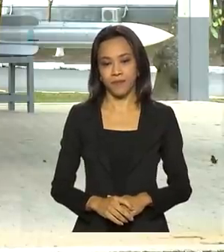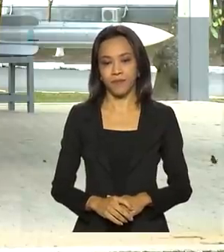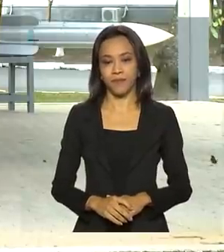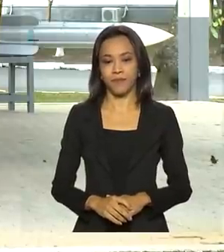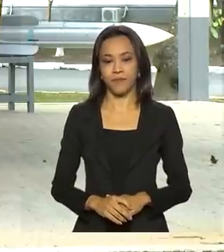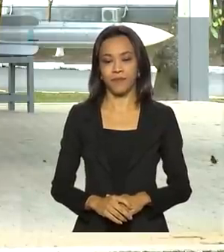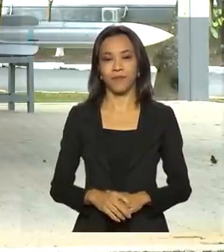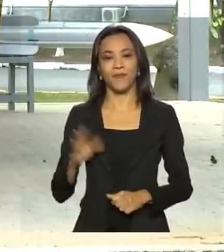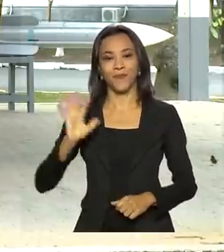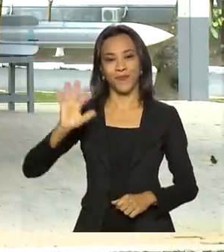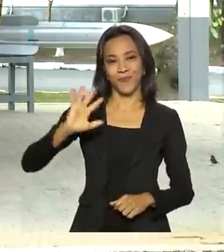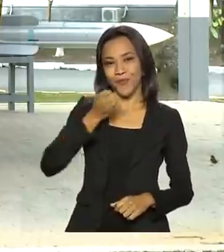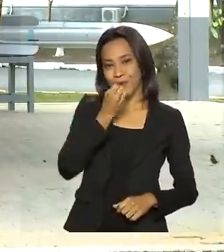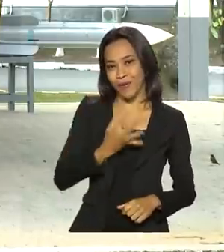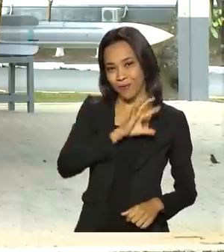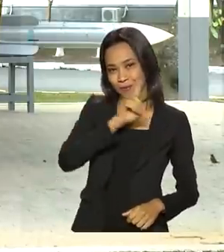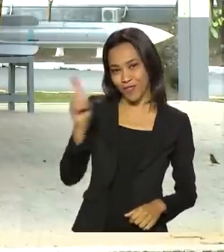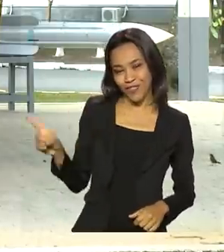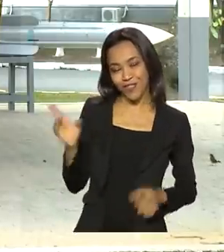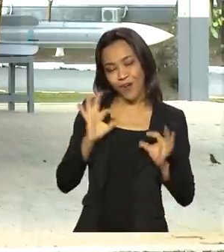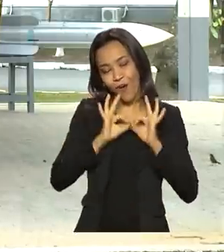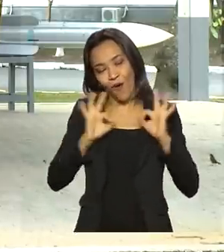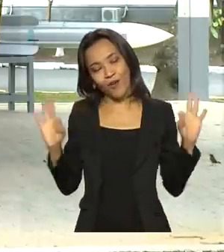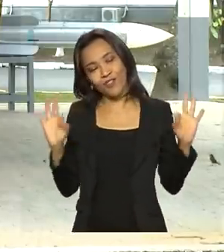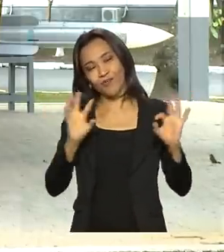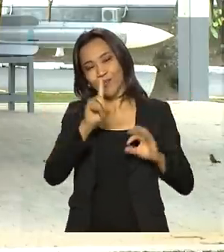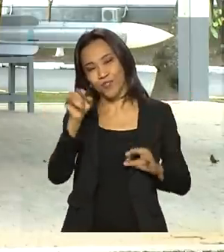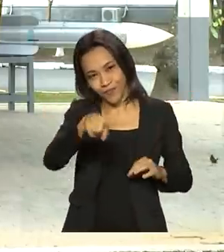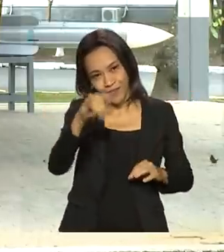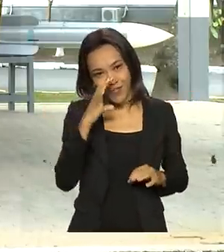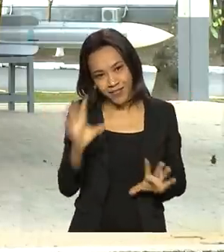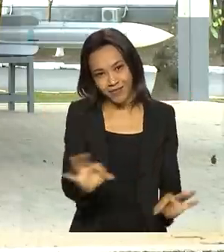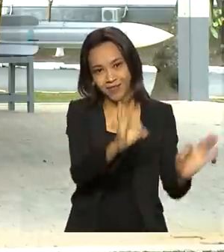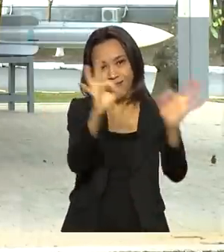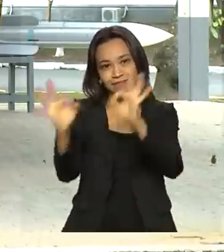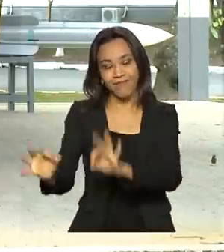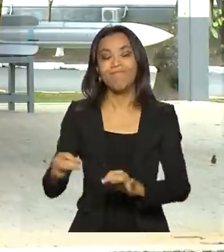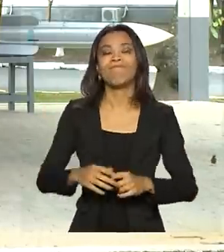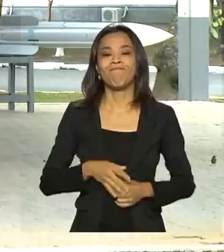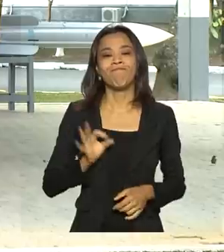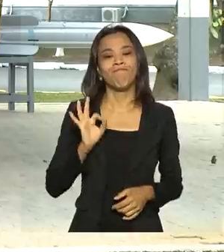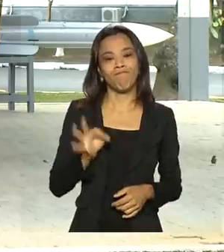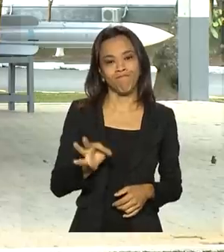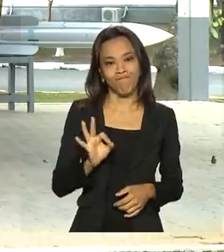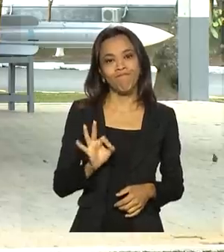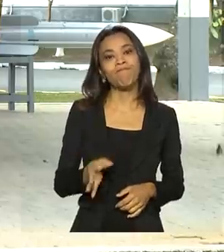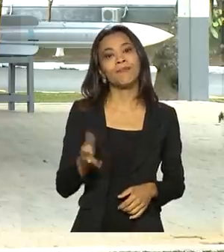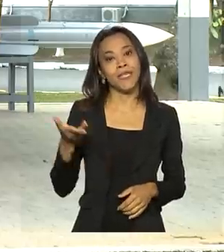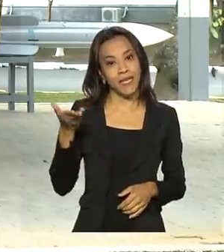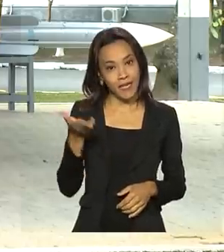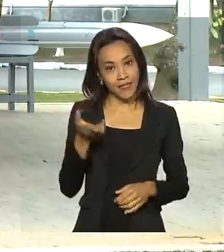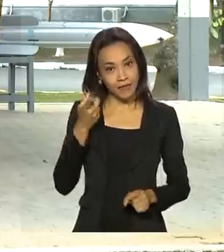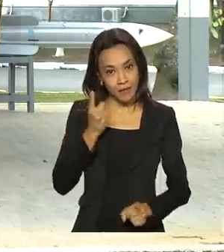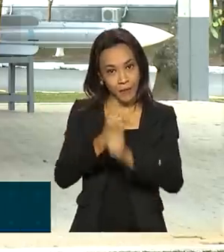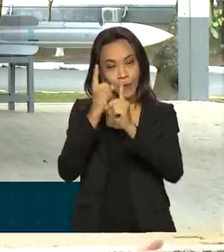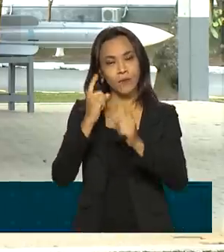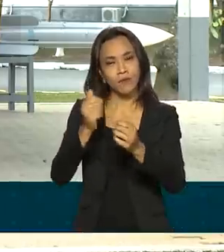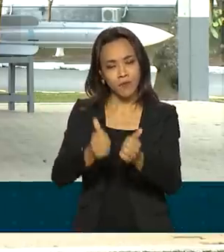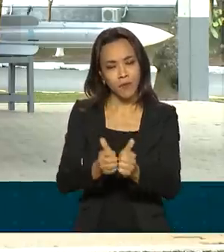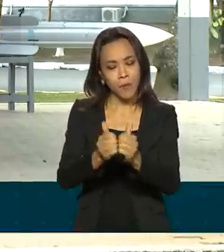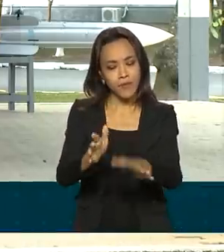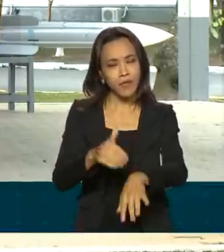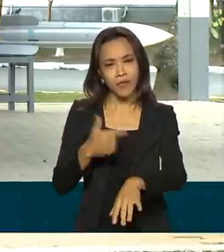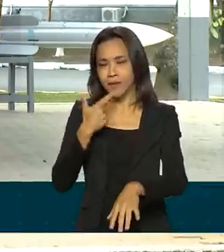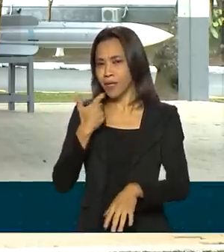Oi Renata bom dia para você um ótimo dia a todos que nos acompanham Exatamente esse evento está marcado para começar